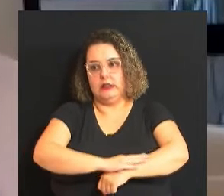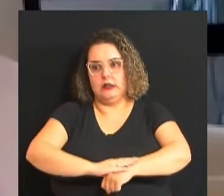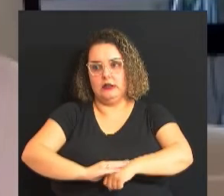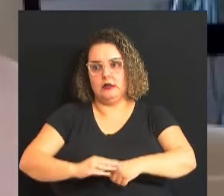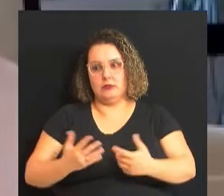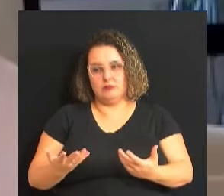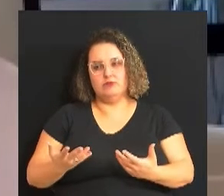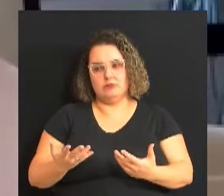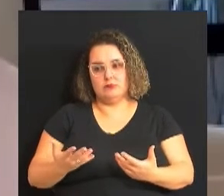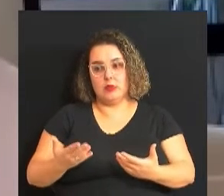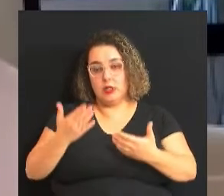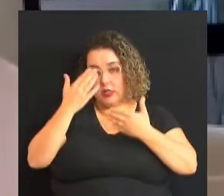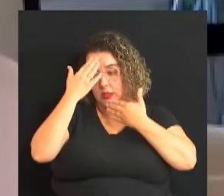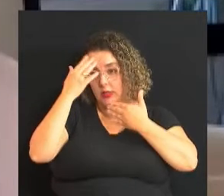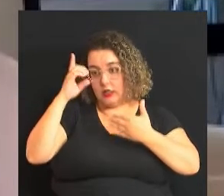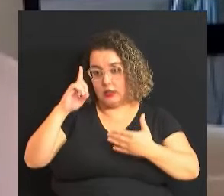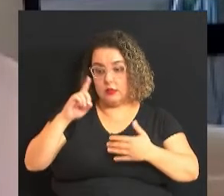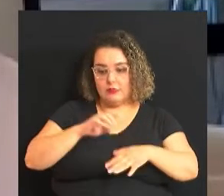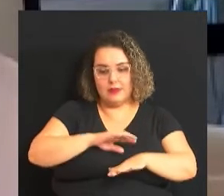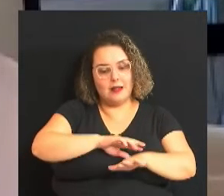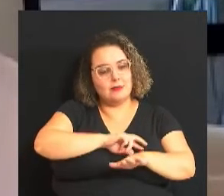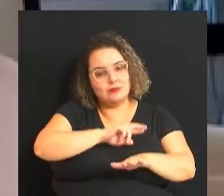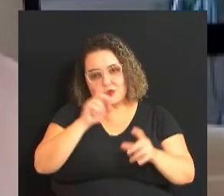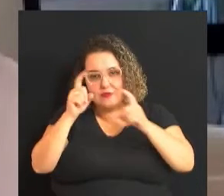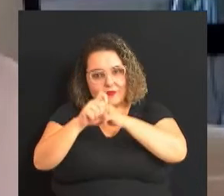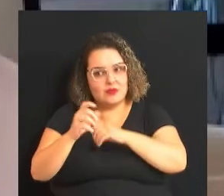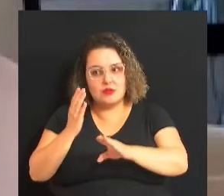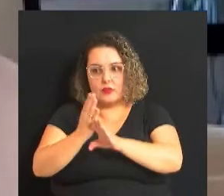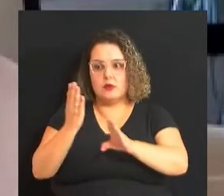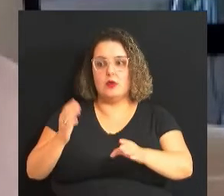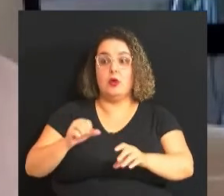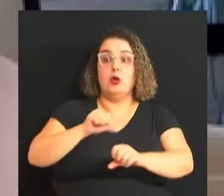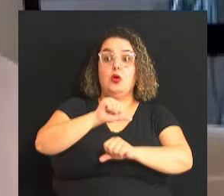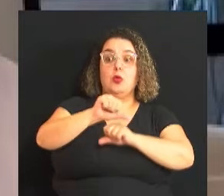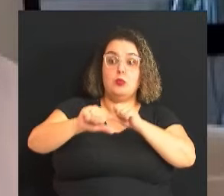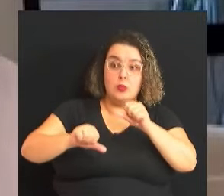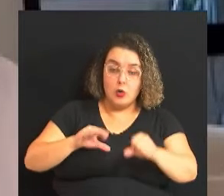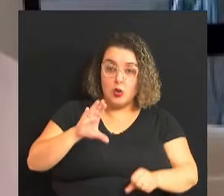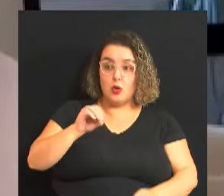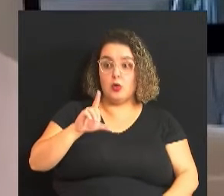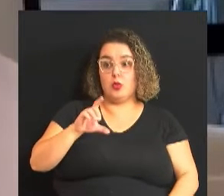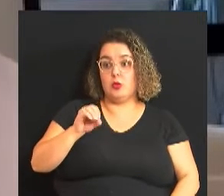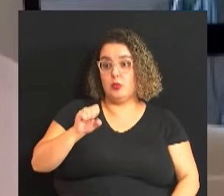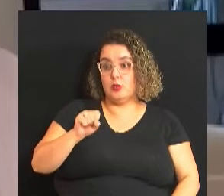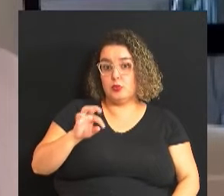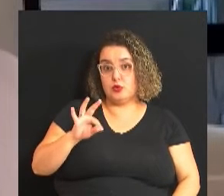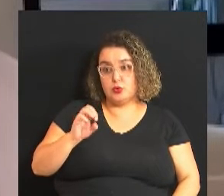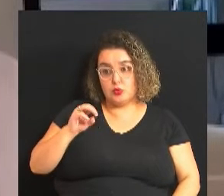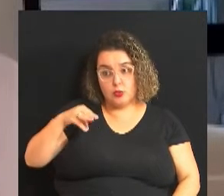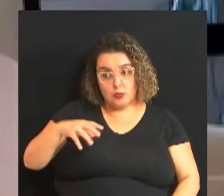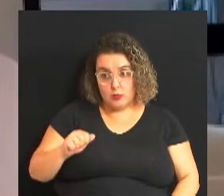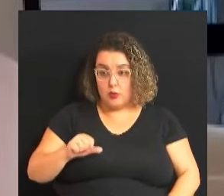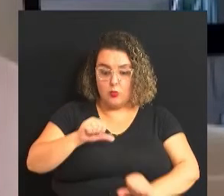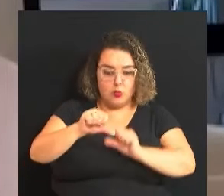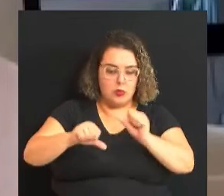situação, graças a Deus, de exceção, que você tem que mudar a sua colostomia de lugar. Você tem que, se for uma colostomia definitiva,